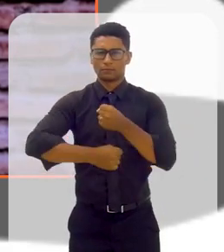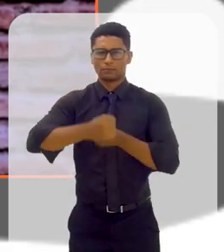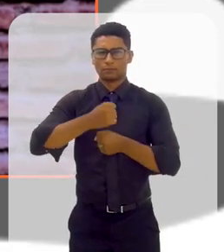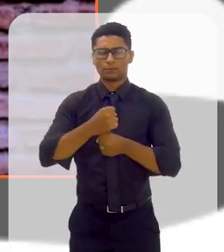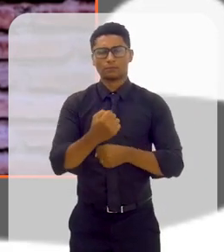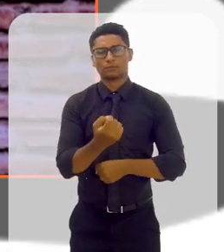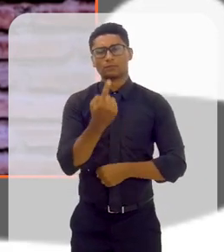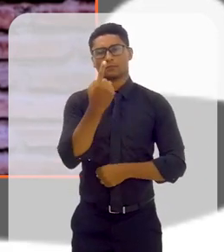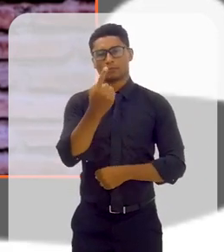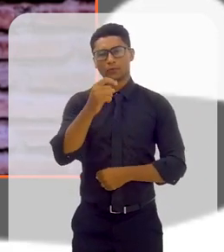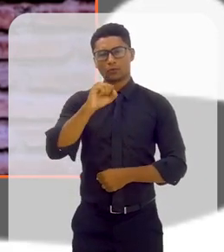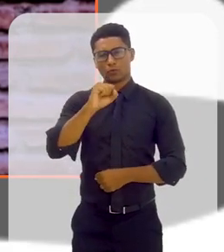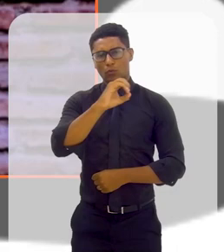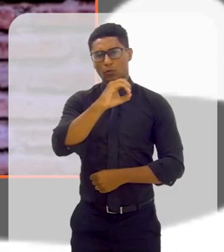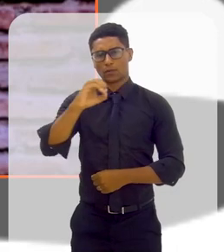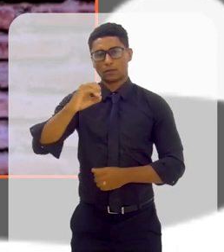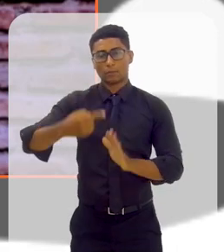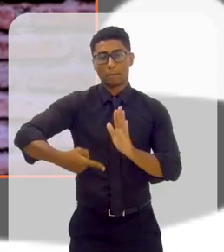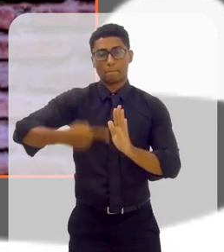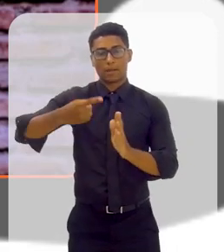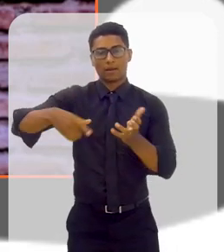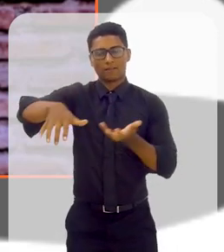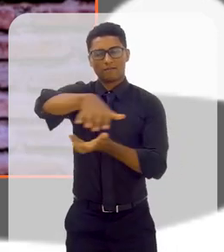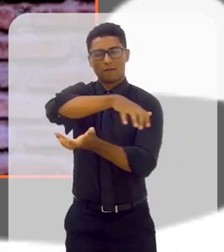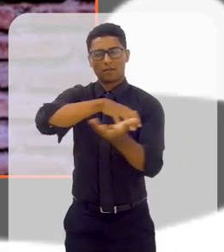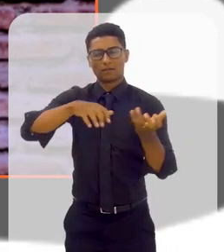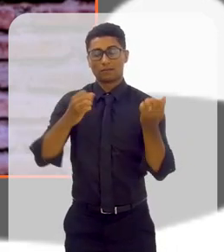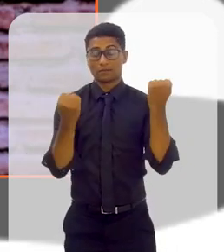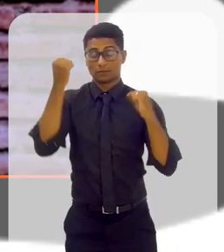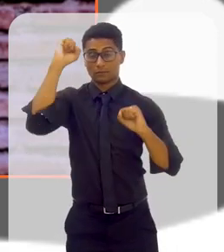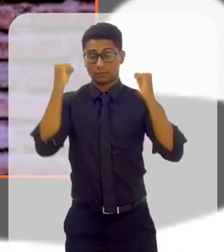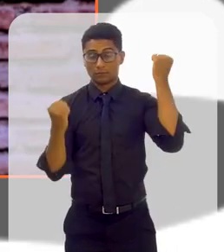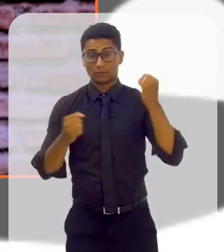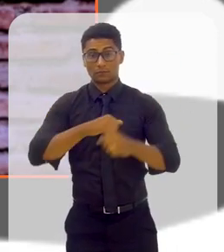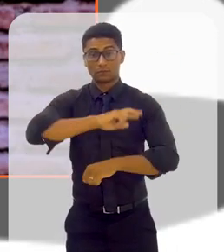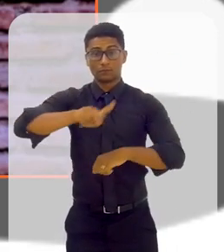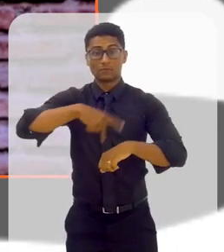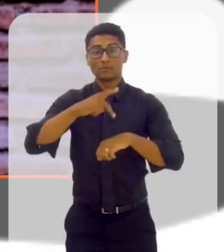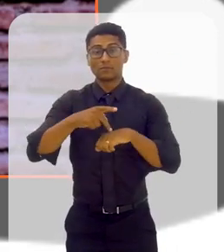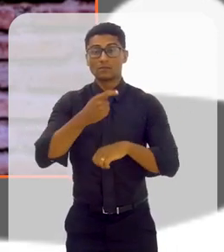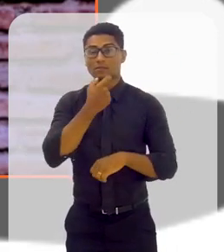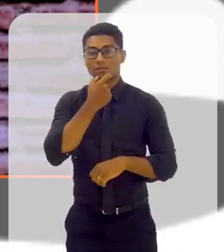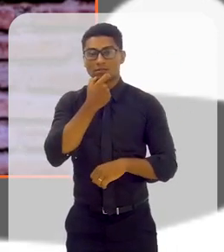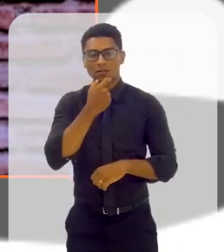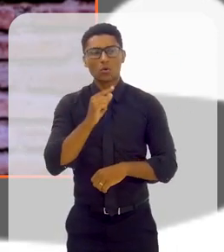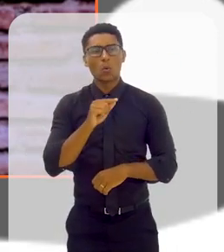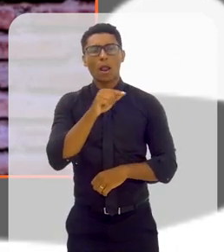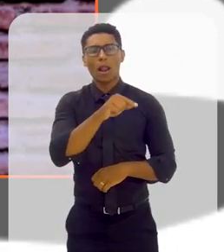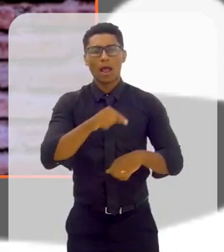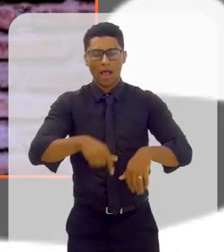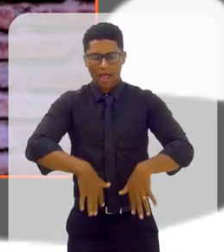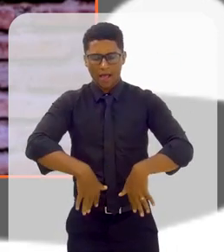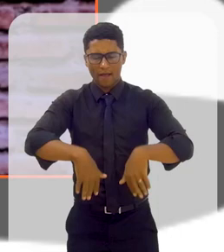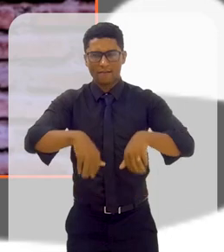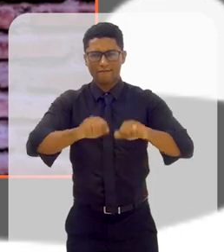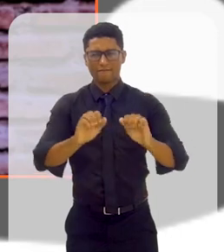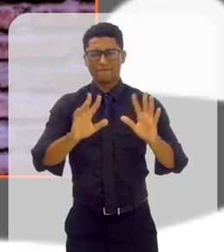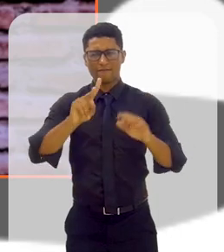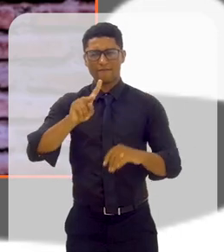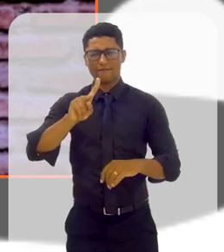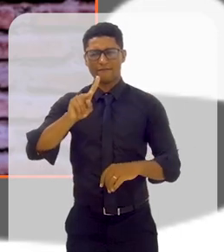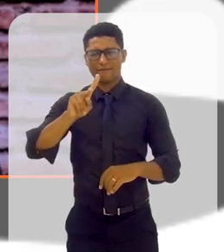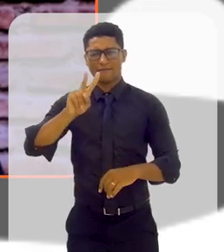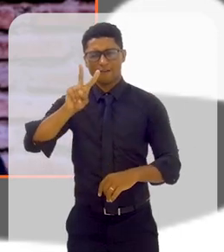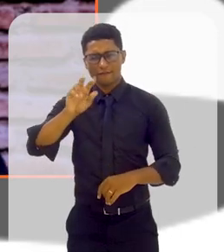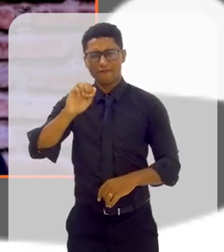quando surgiu a primeira revolução industrial lá na Inglaterra, tear mecânico a vapor, James Watson,